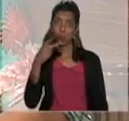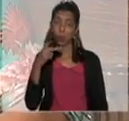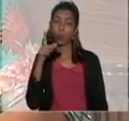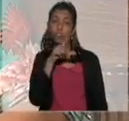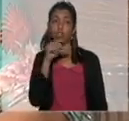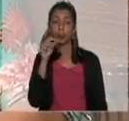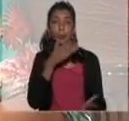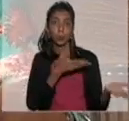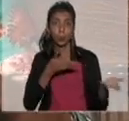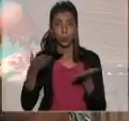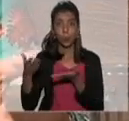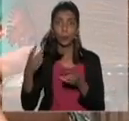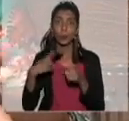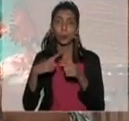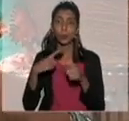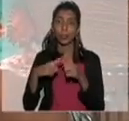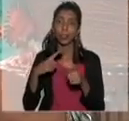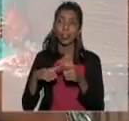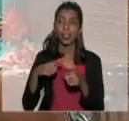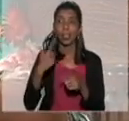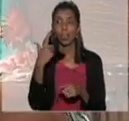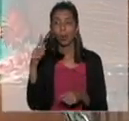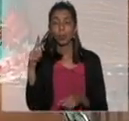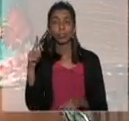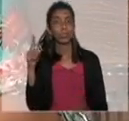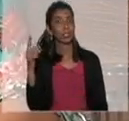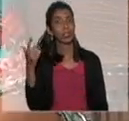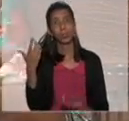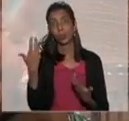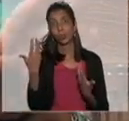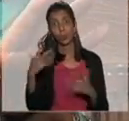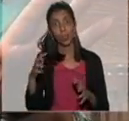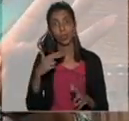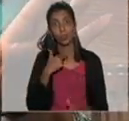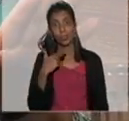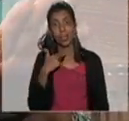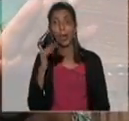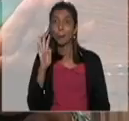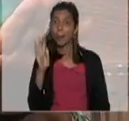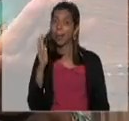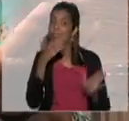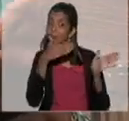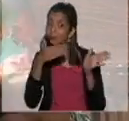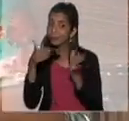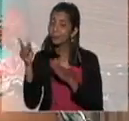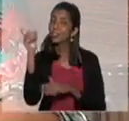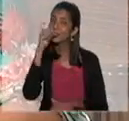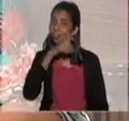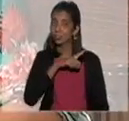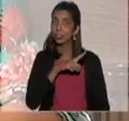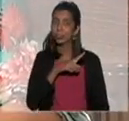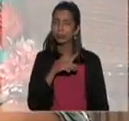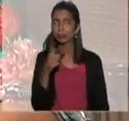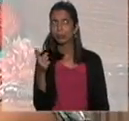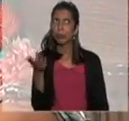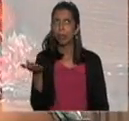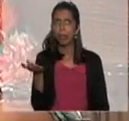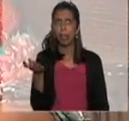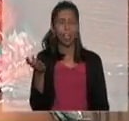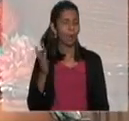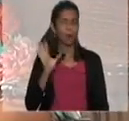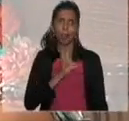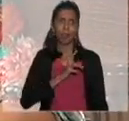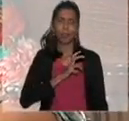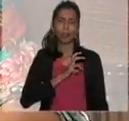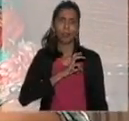convidar para fazer um papel porque a atriz que foi convidada inicialmente não vai poder Então vai te convidar agora tem uma cena muito difícil diz Marília para mim aí eu disse